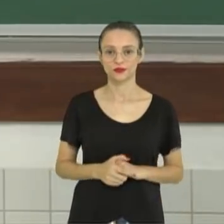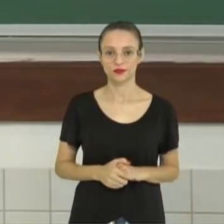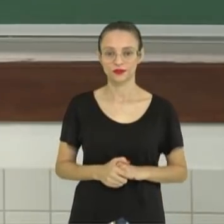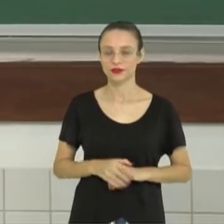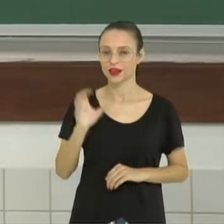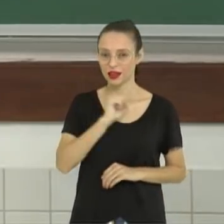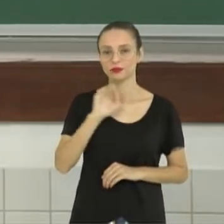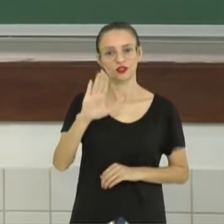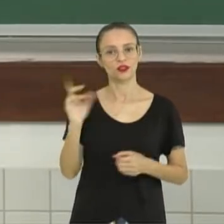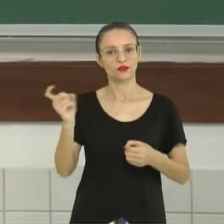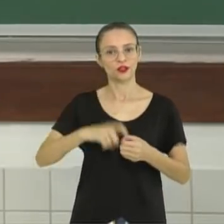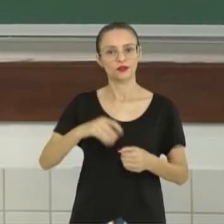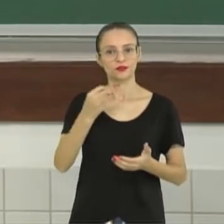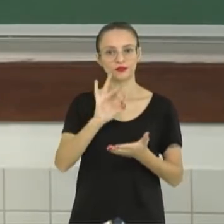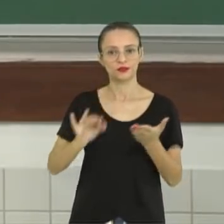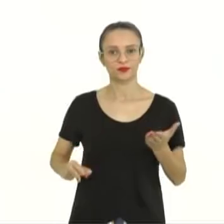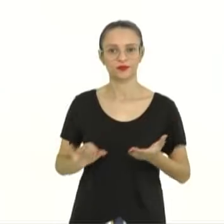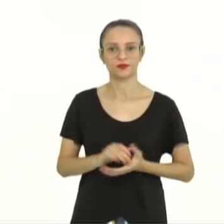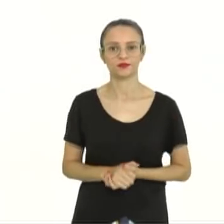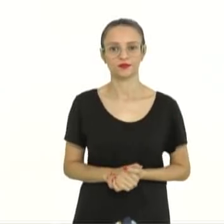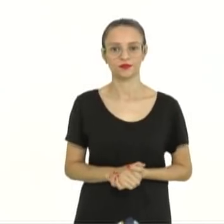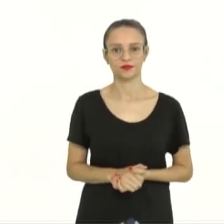Unidos. É rapidinho, a gente já volta para a correção.